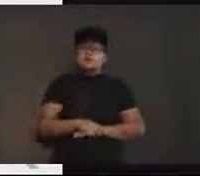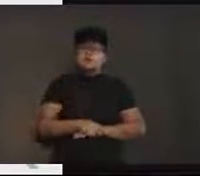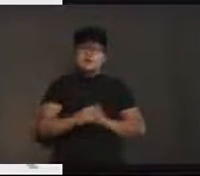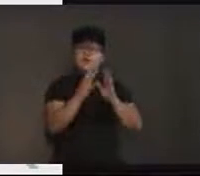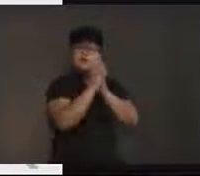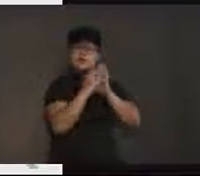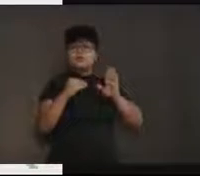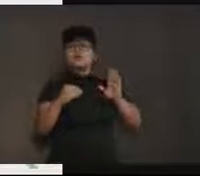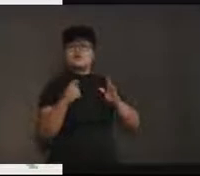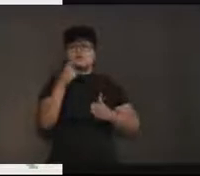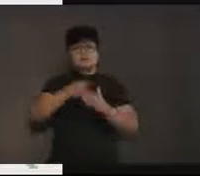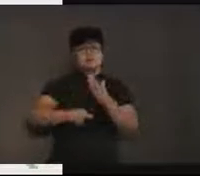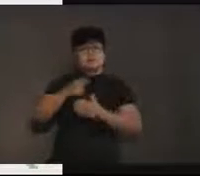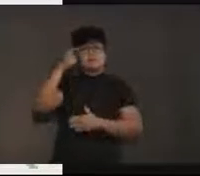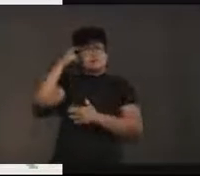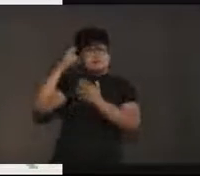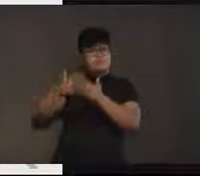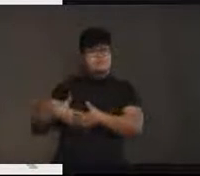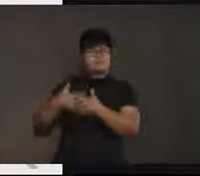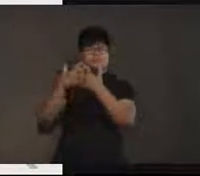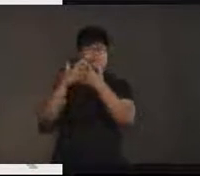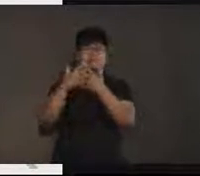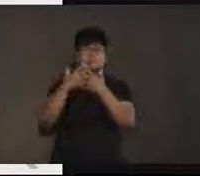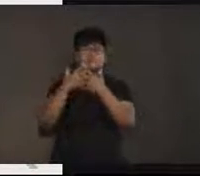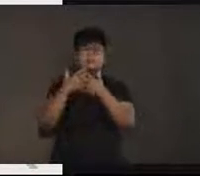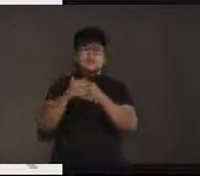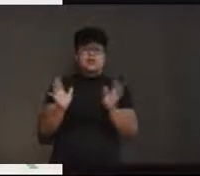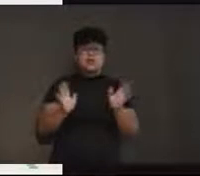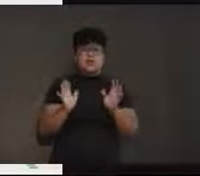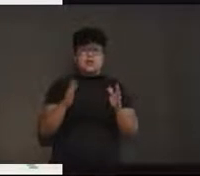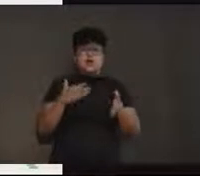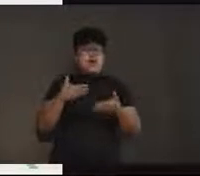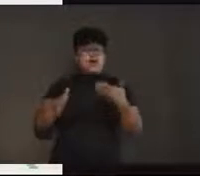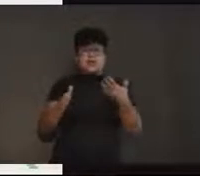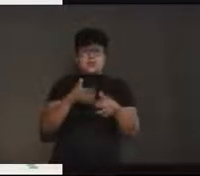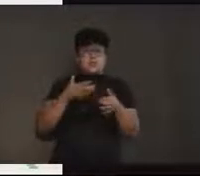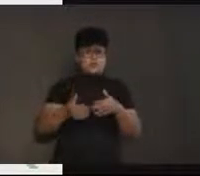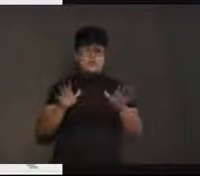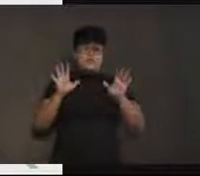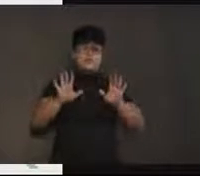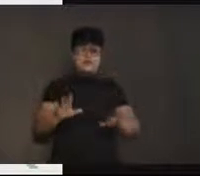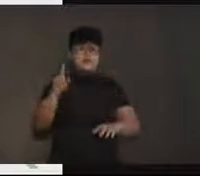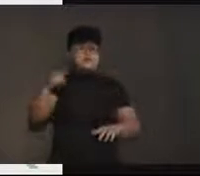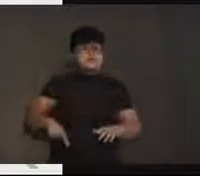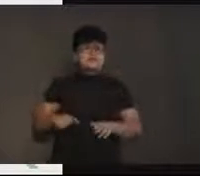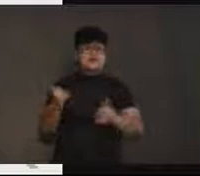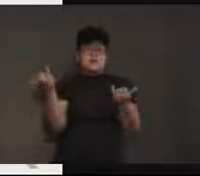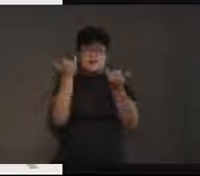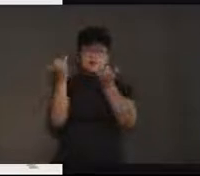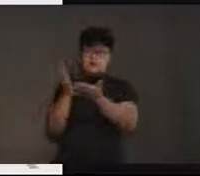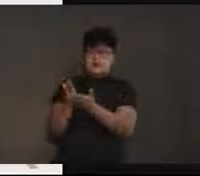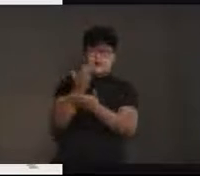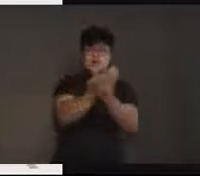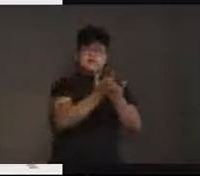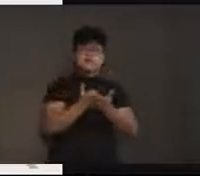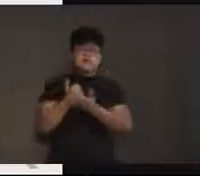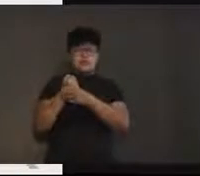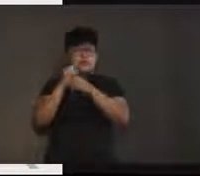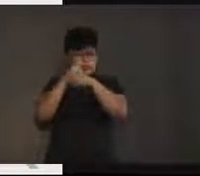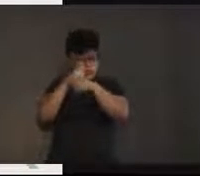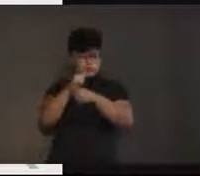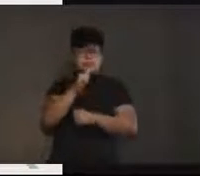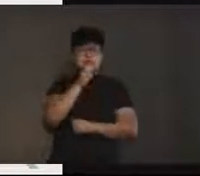simplificada aquilo que tá vindo olha não aleatoriamente mais de dados do laboratório bom então parecendo